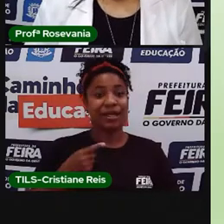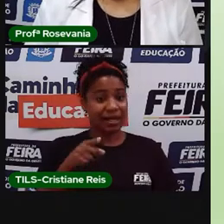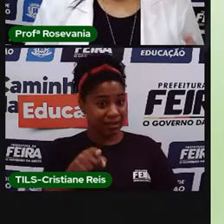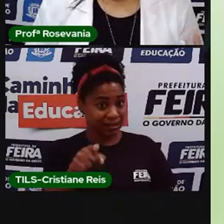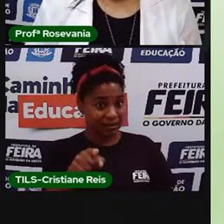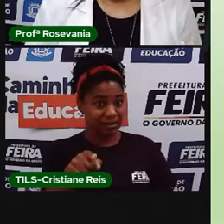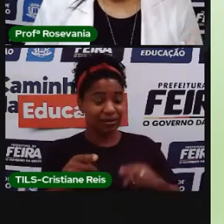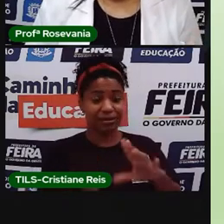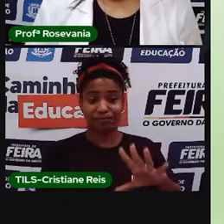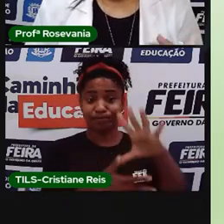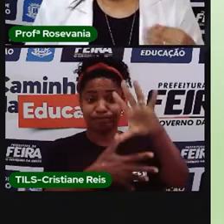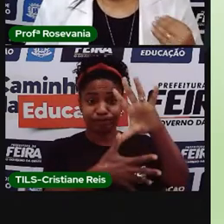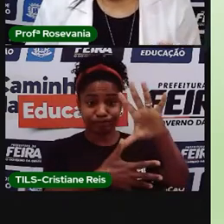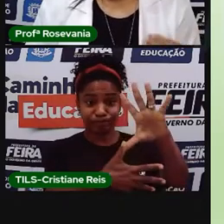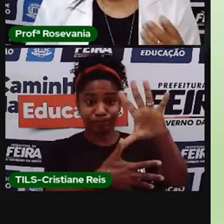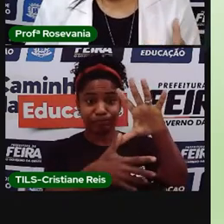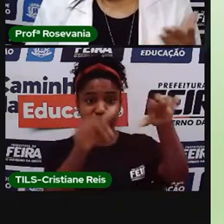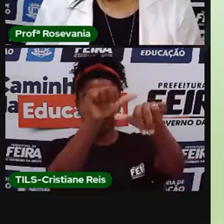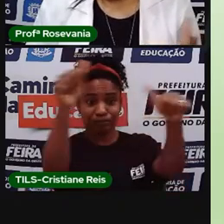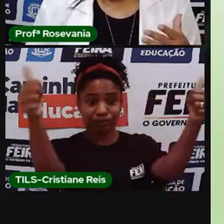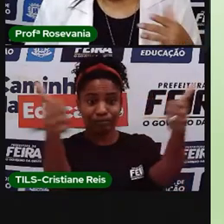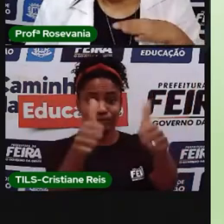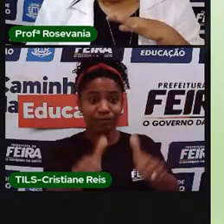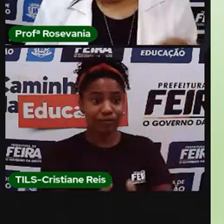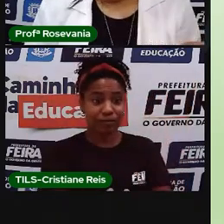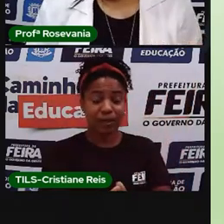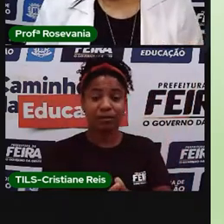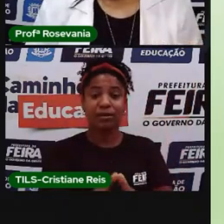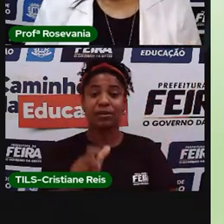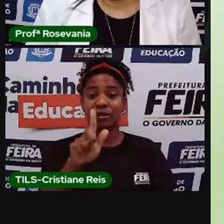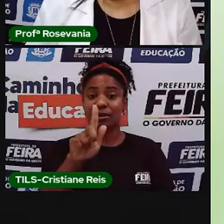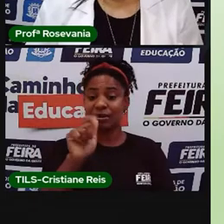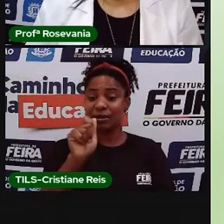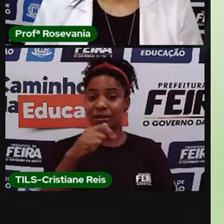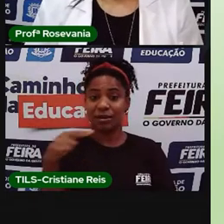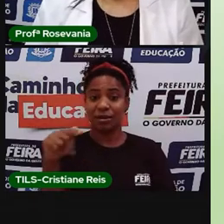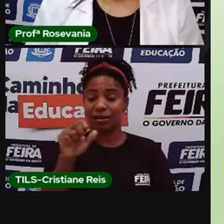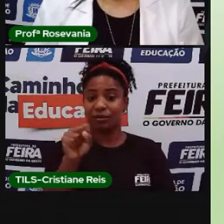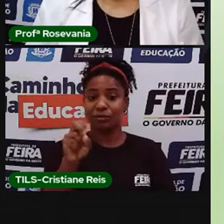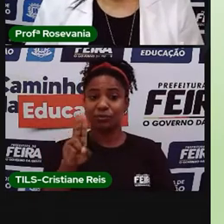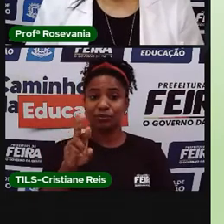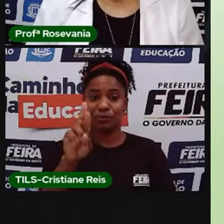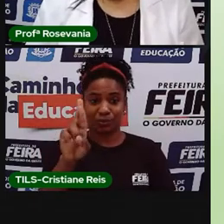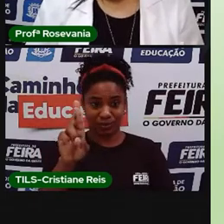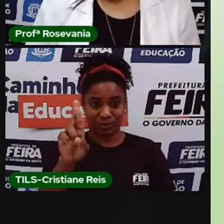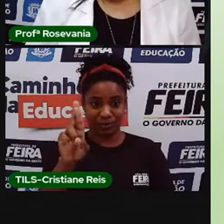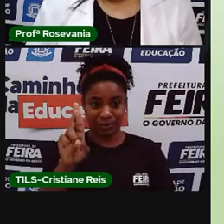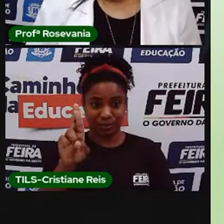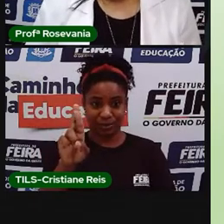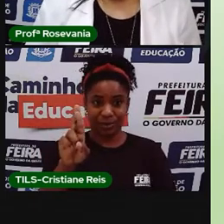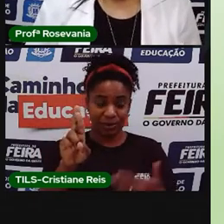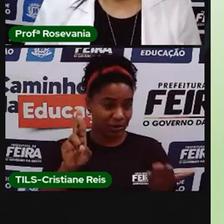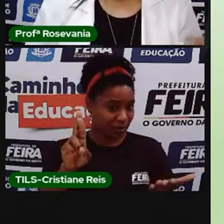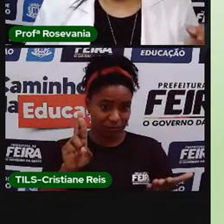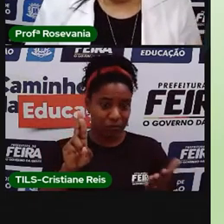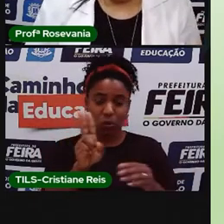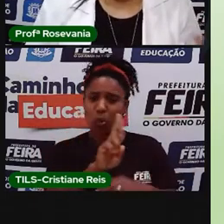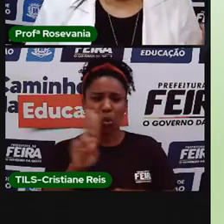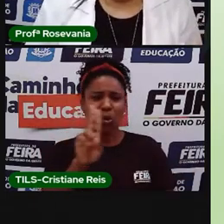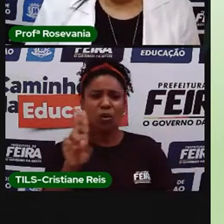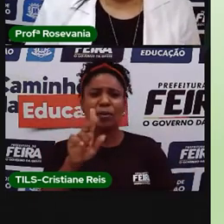ele não foi feito em Gaçu, quer dizer, não tem nada dizendo que ele era de Gaçu, ele